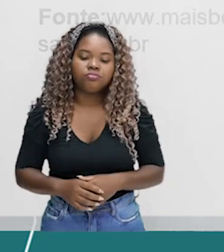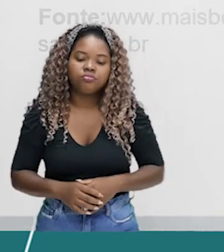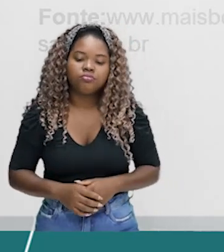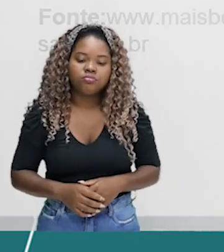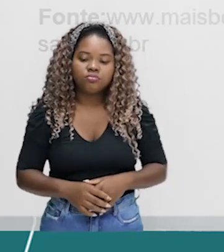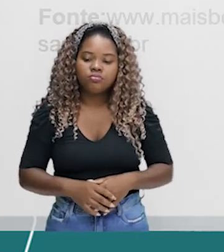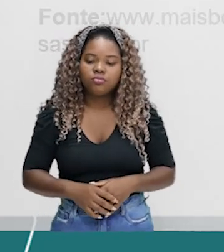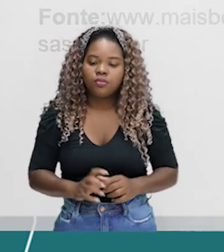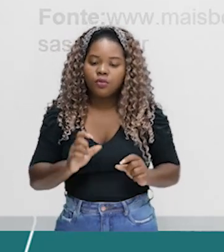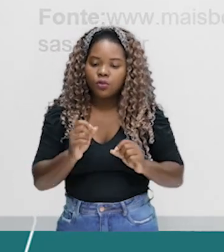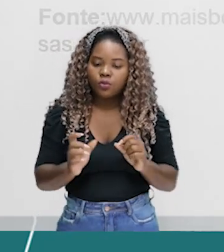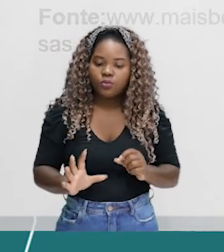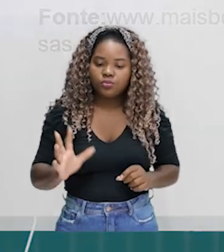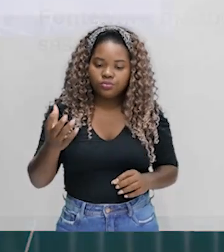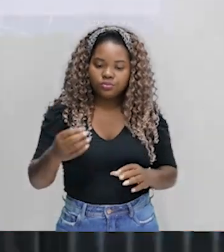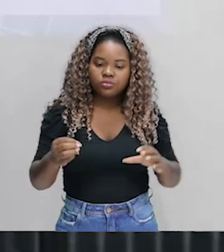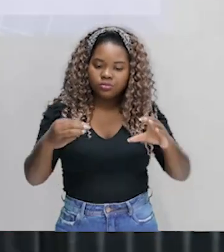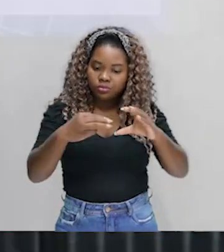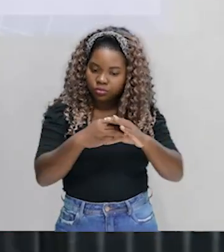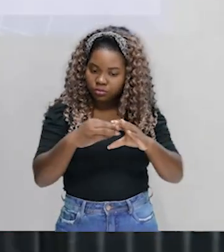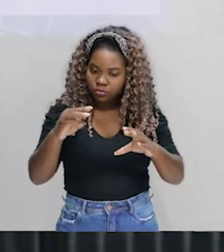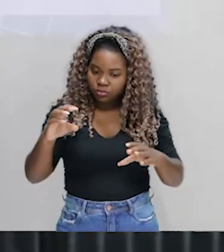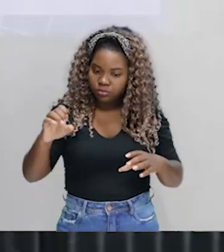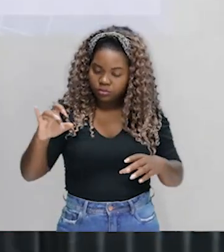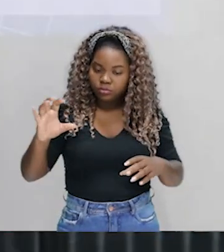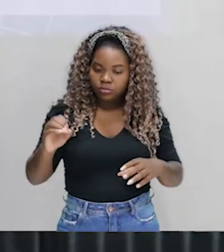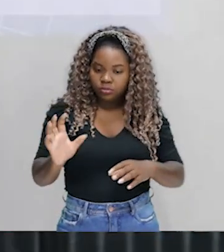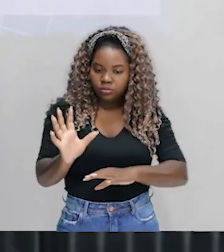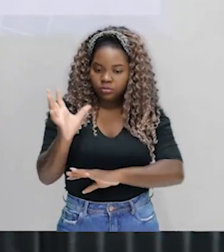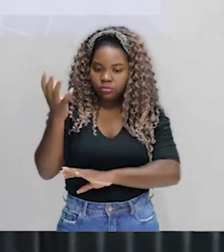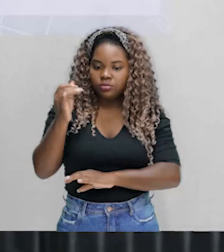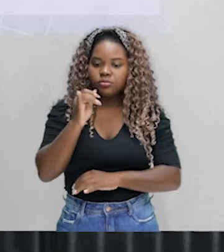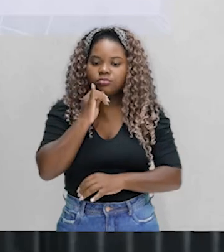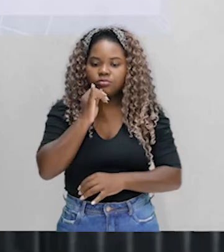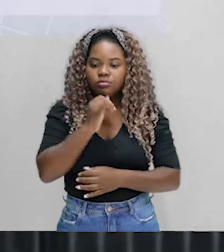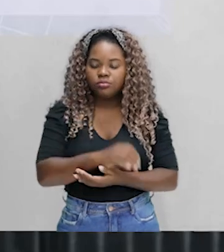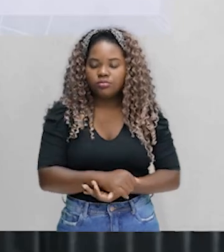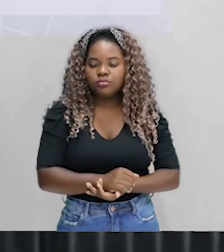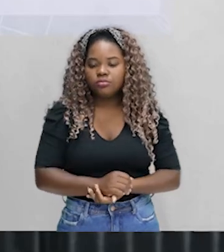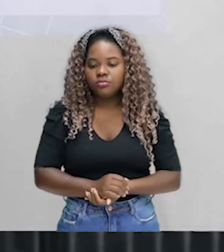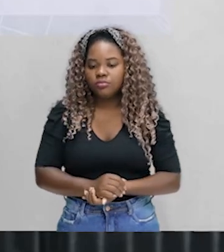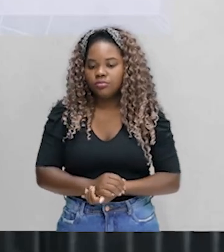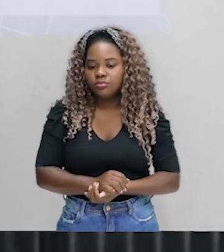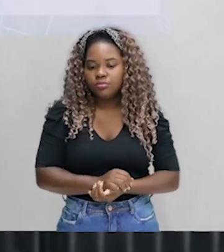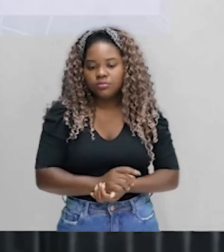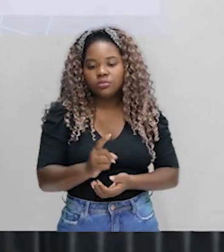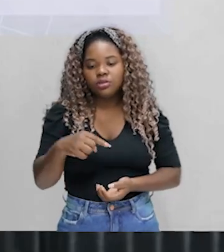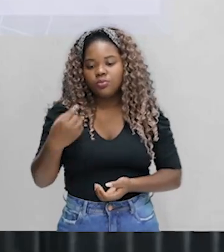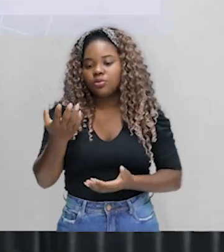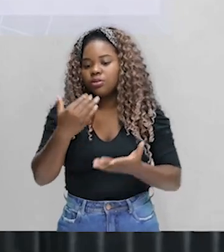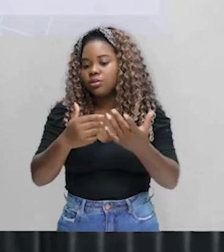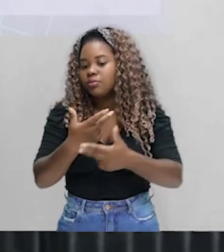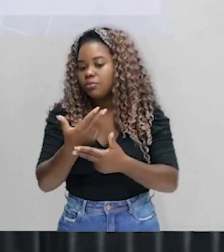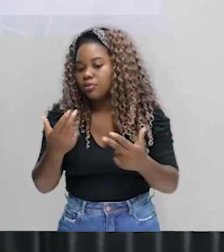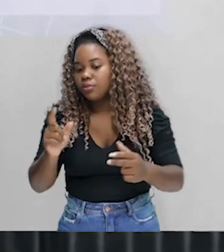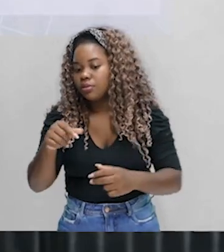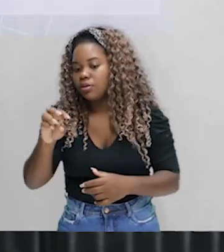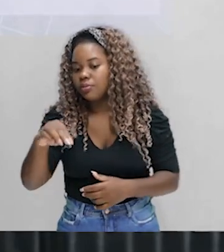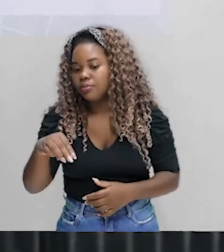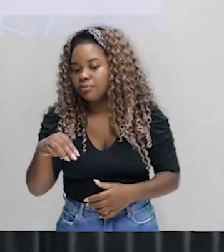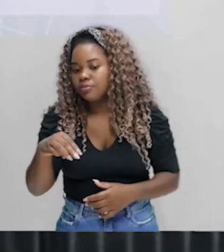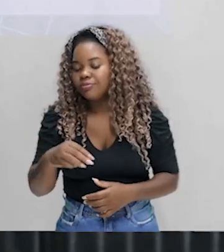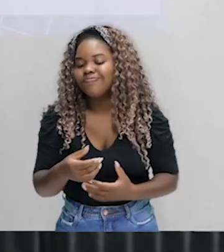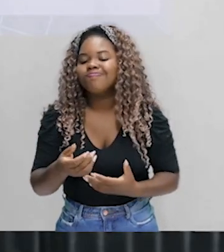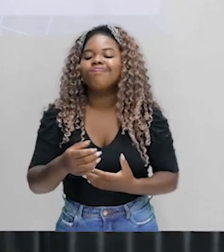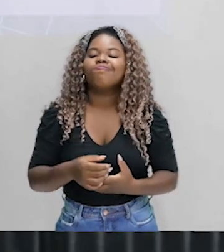exemplo, das células dessa planta aqui, por exemplo. E que depois ela vai servir de alimento para quem?